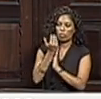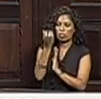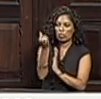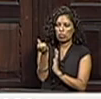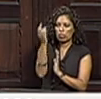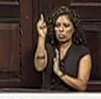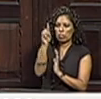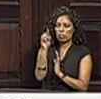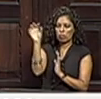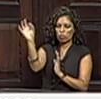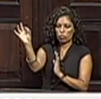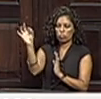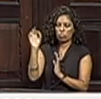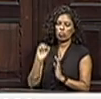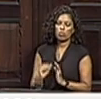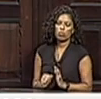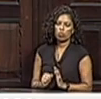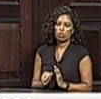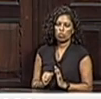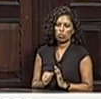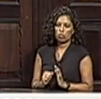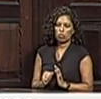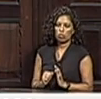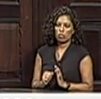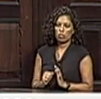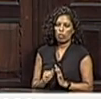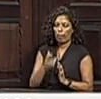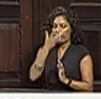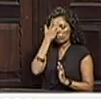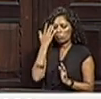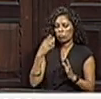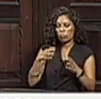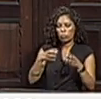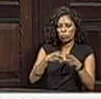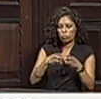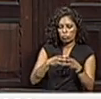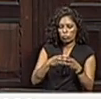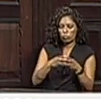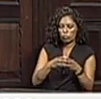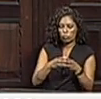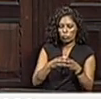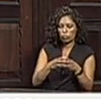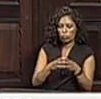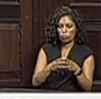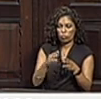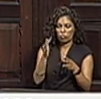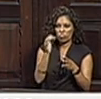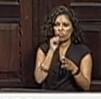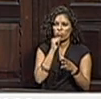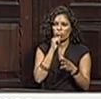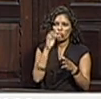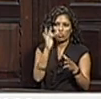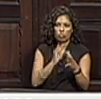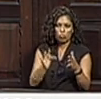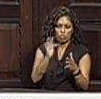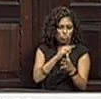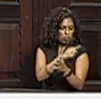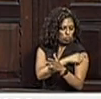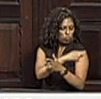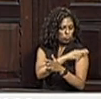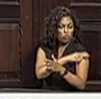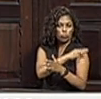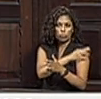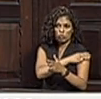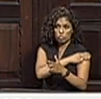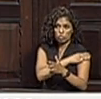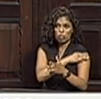exemplo, alguma outra categoria profissional de formação técnica tenha sido inserido nessa faixa, só